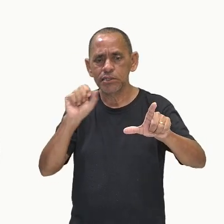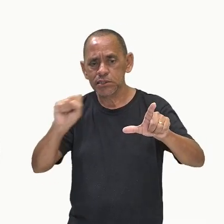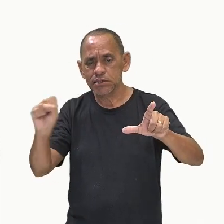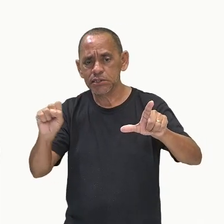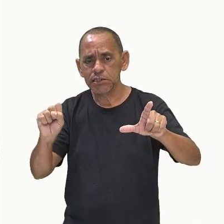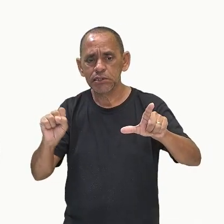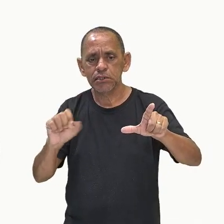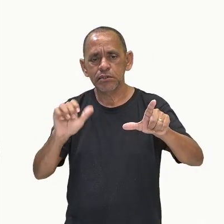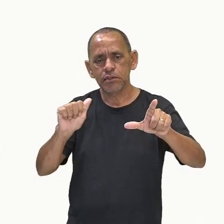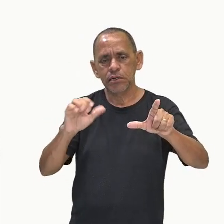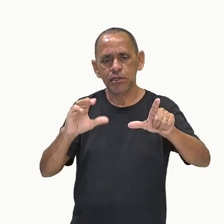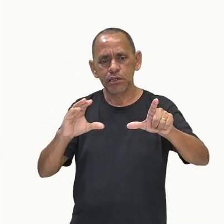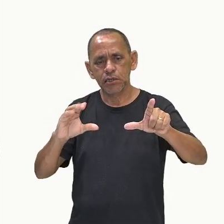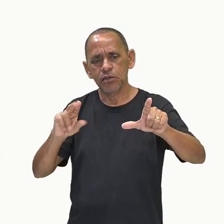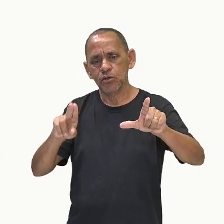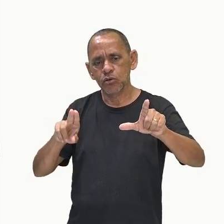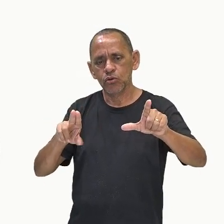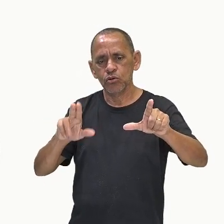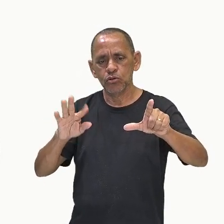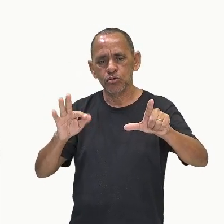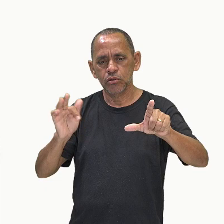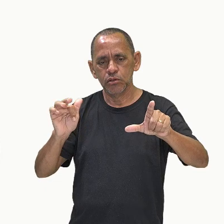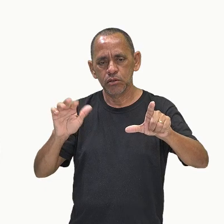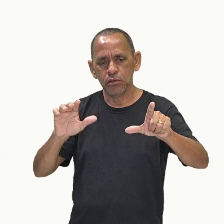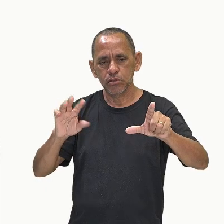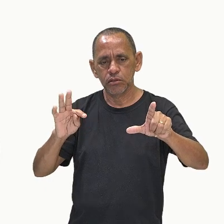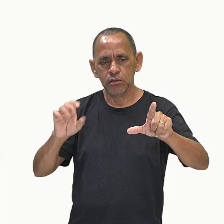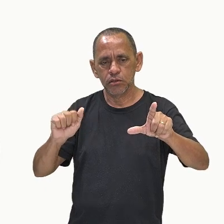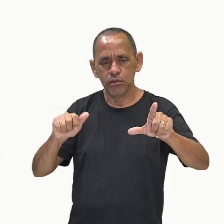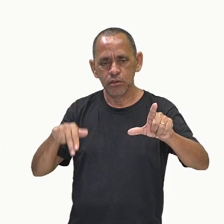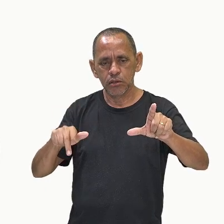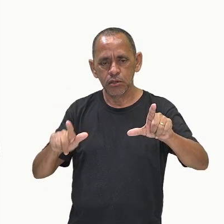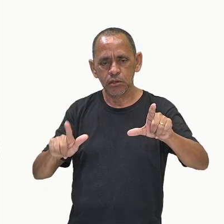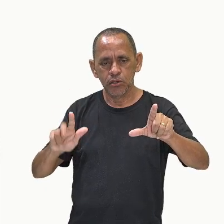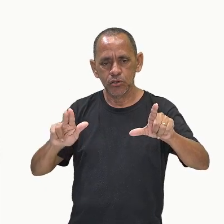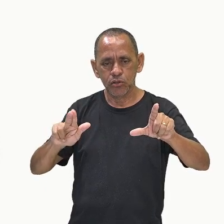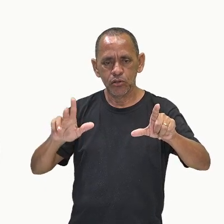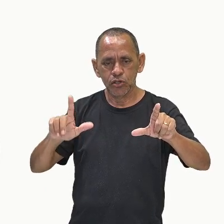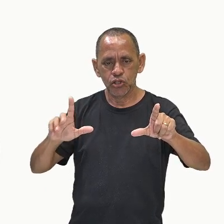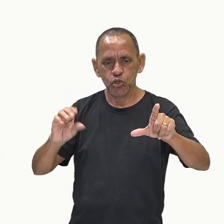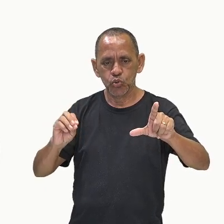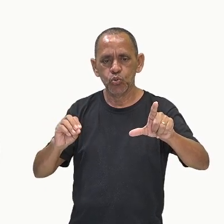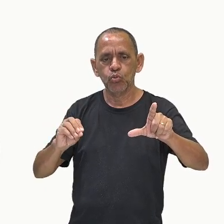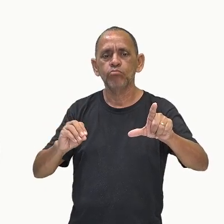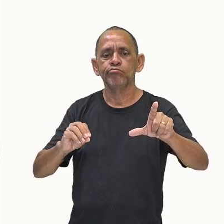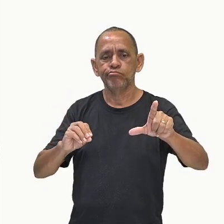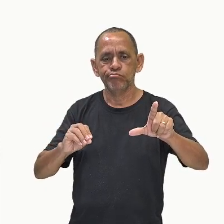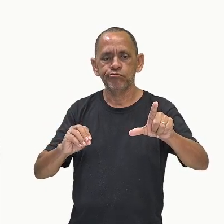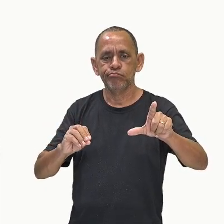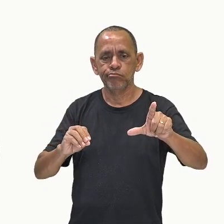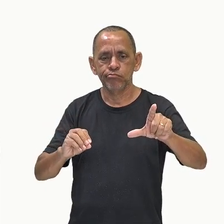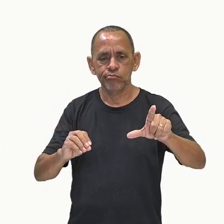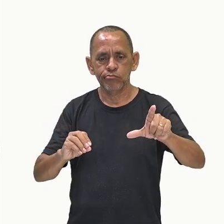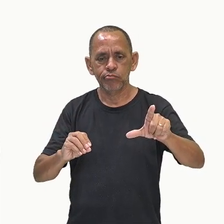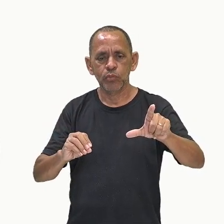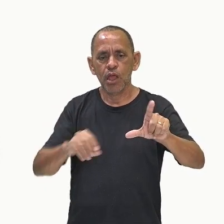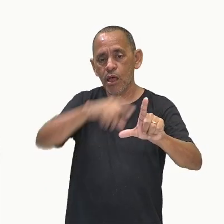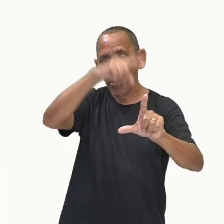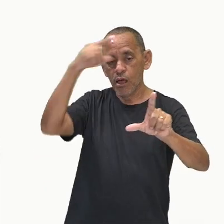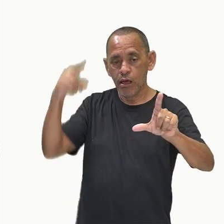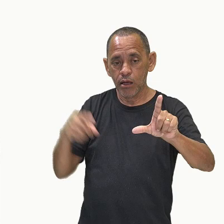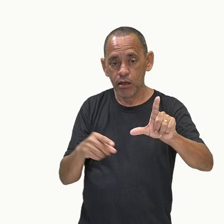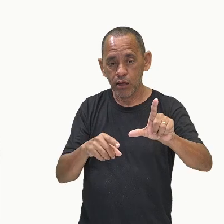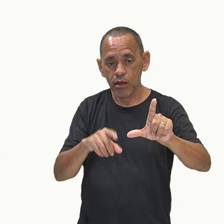na letra E, na alternativa E, nós também vemos aí a presença de um